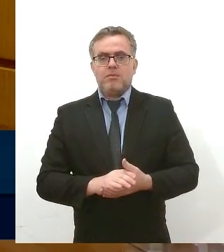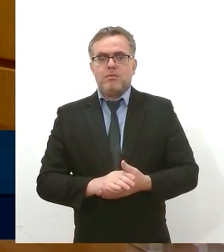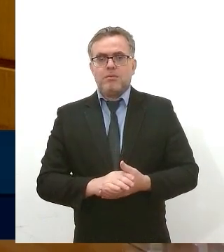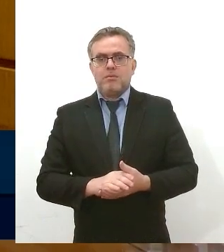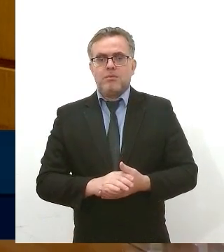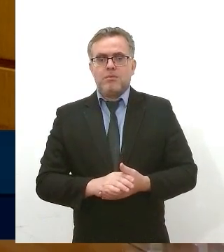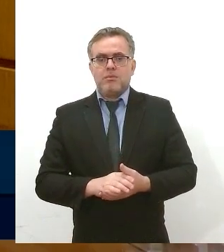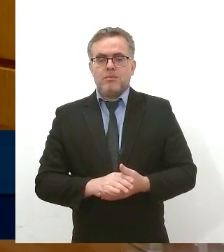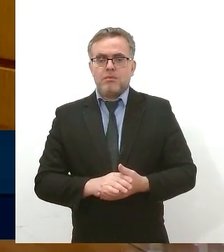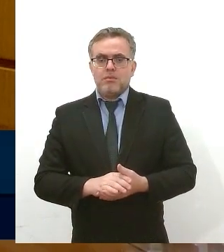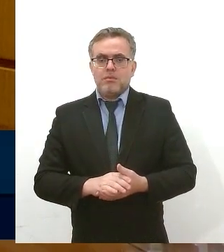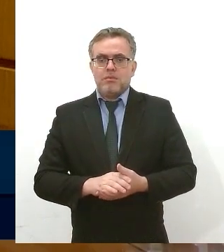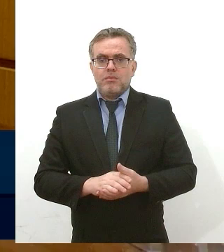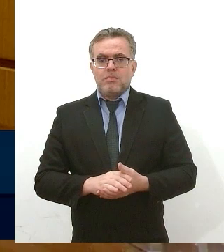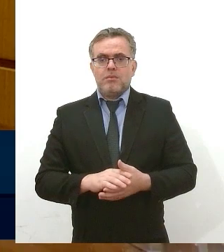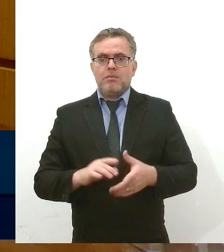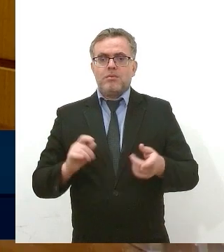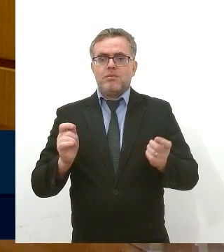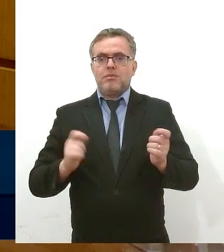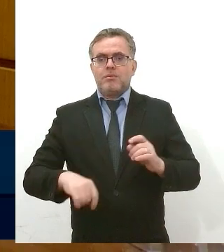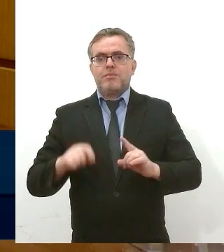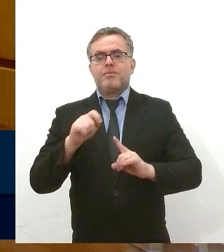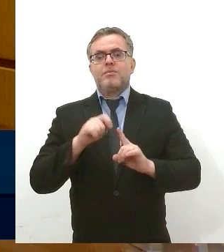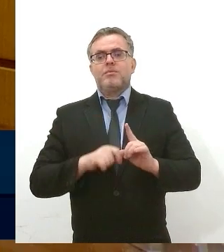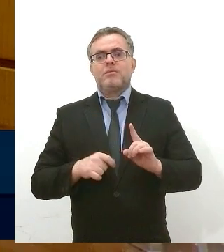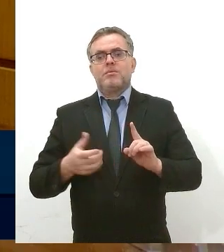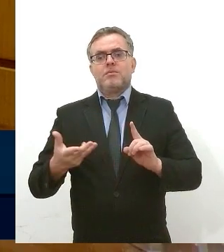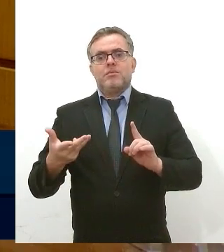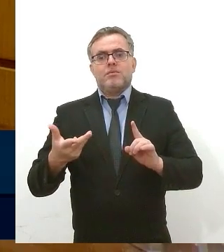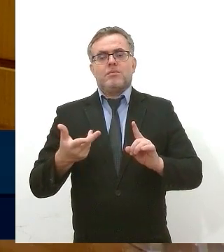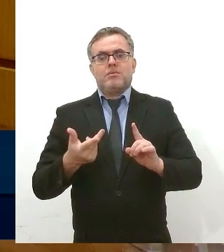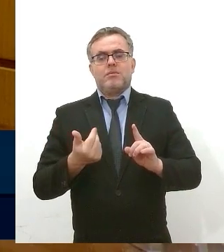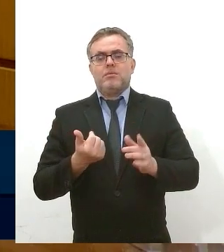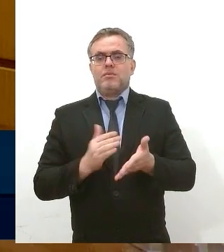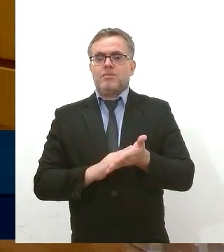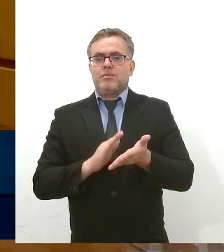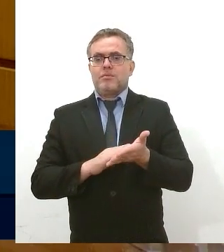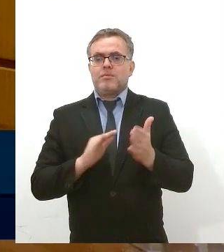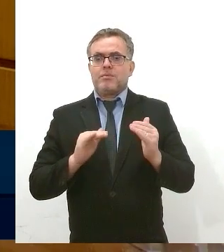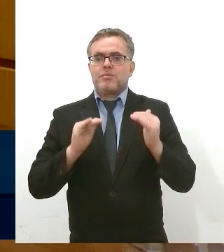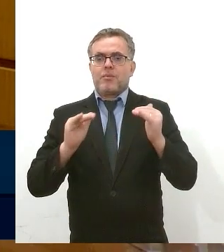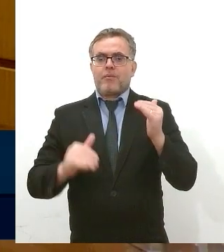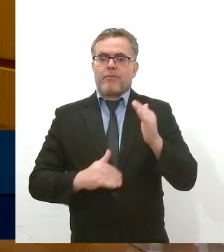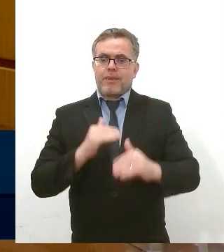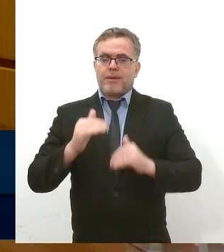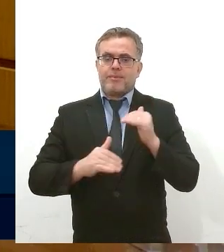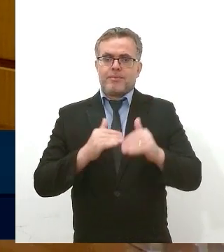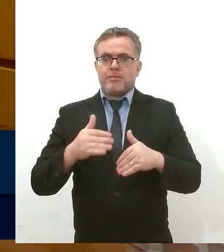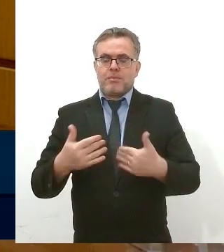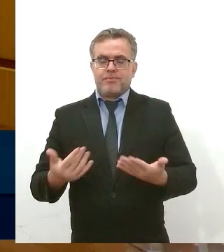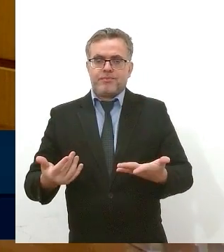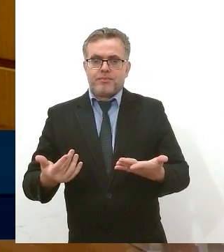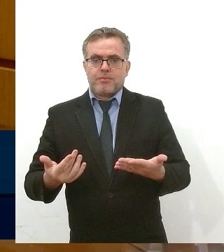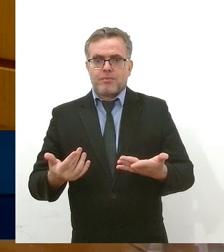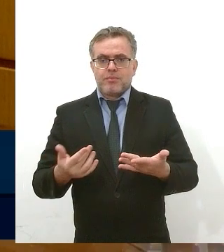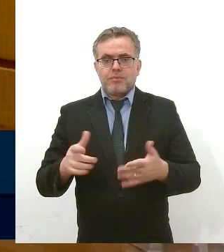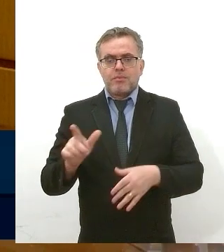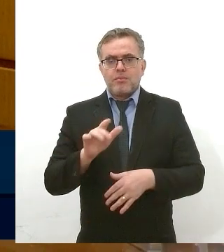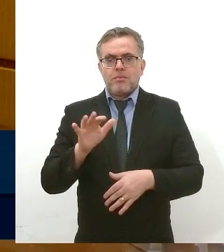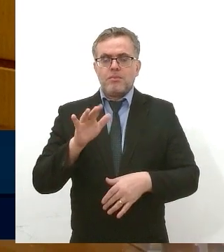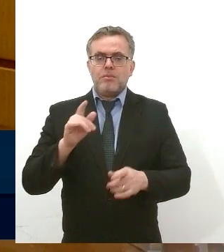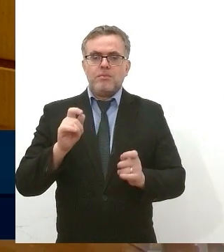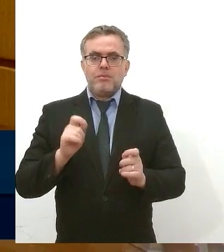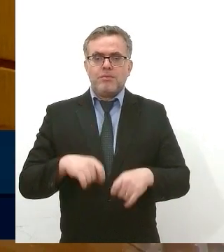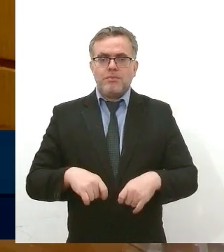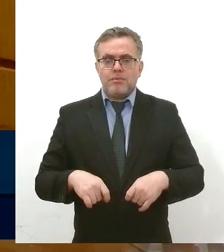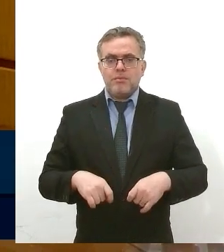Será um mês de exaltação ao desenvolvimento da nossa cidade, valorização às raízes,